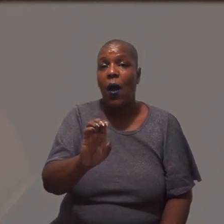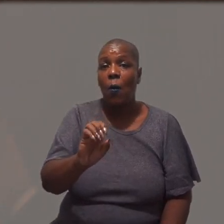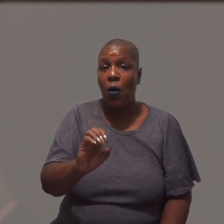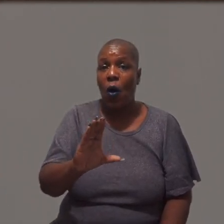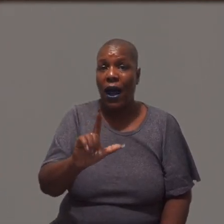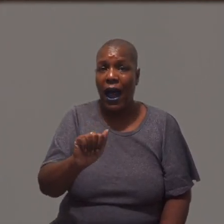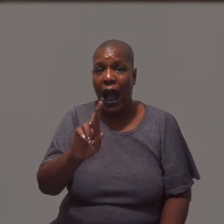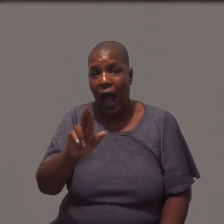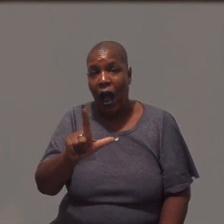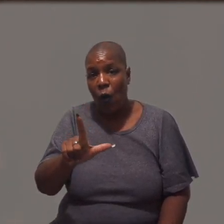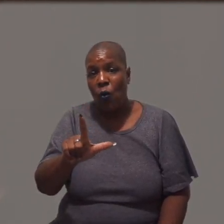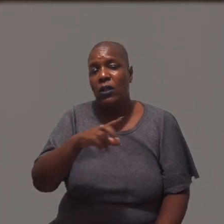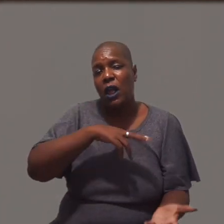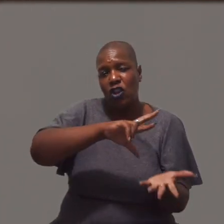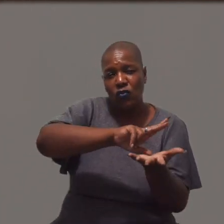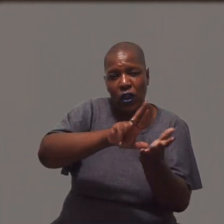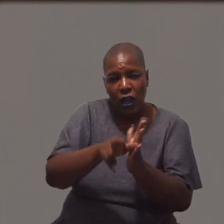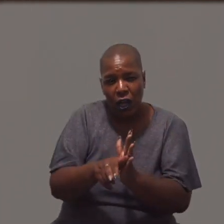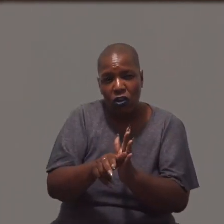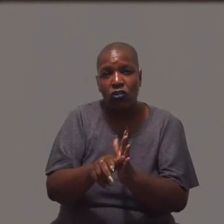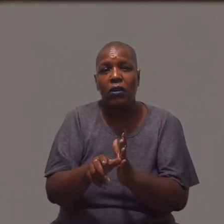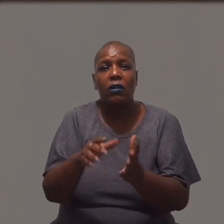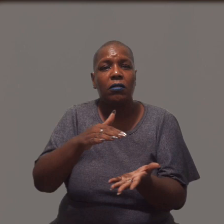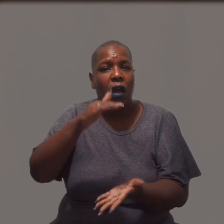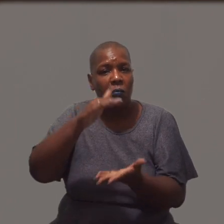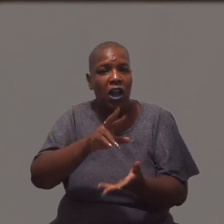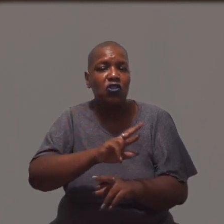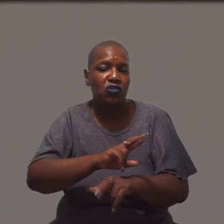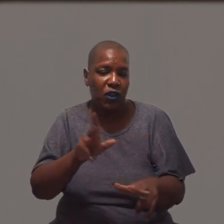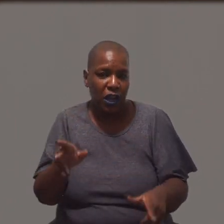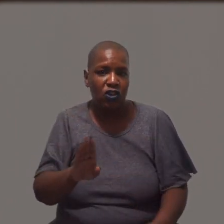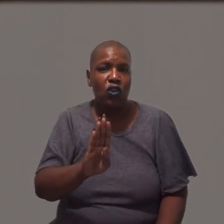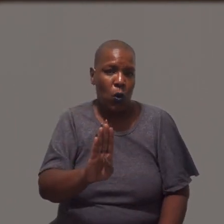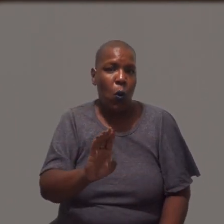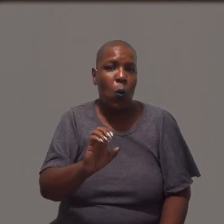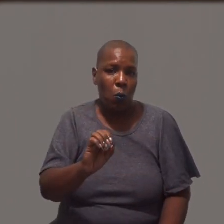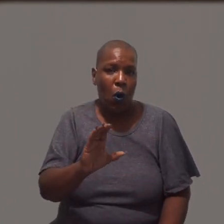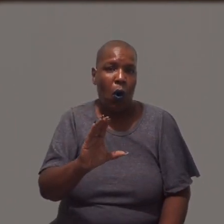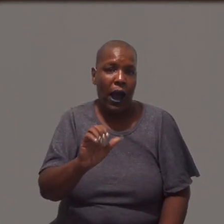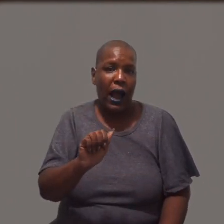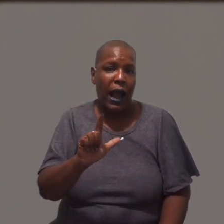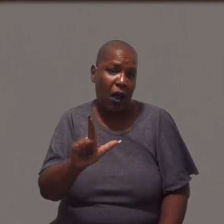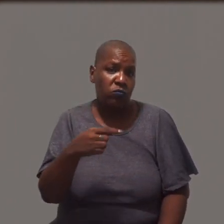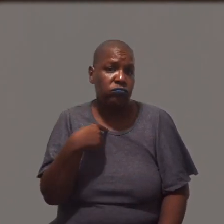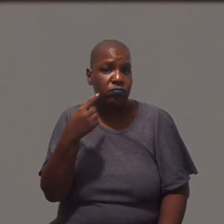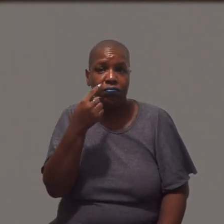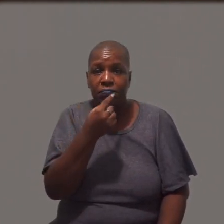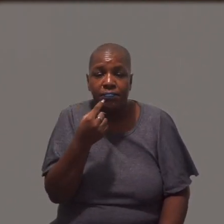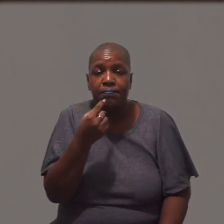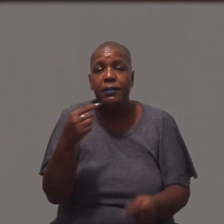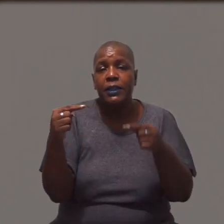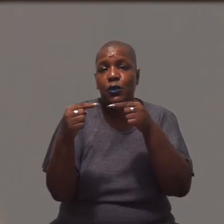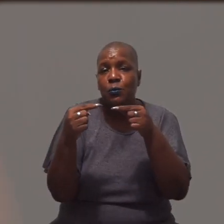tem variados tamanhos, algumas formas diferentes, e que você pode escolher o que você adapta melhor ao seu tamanho